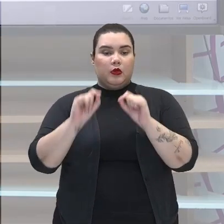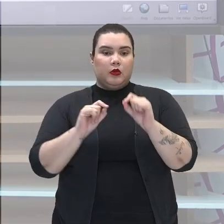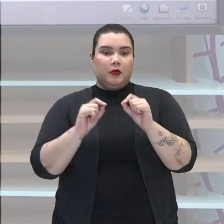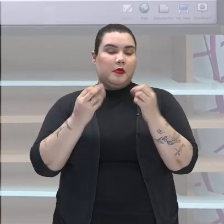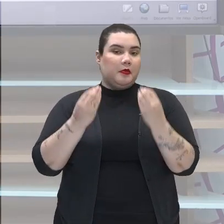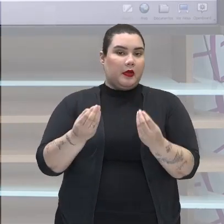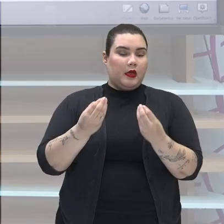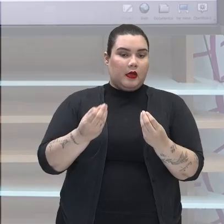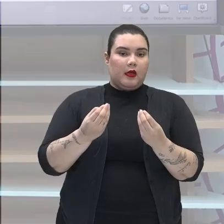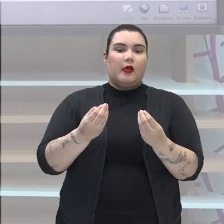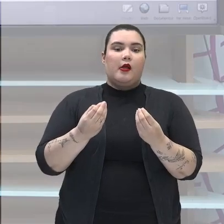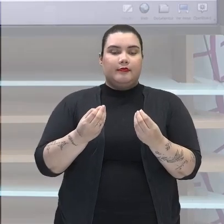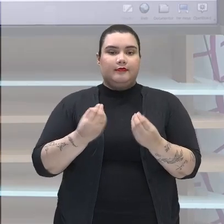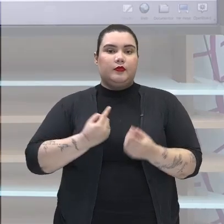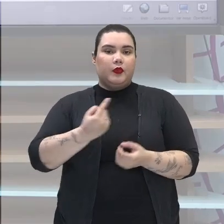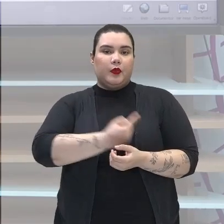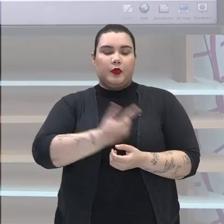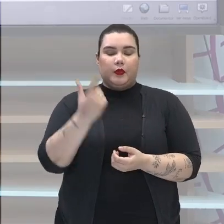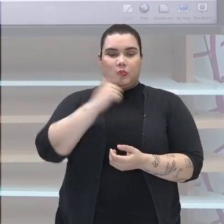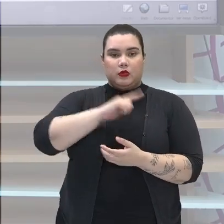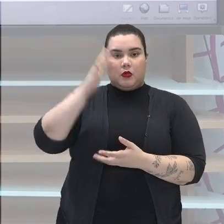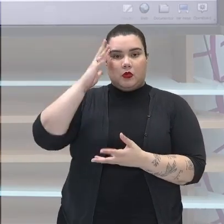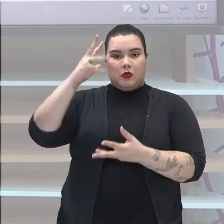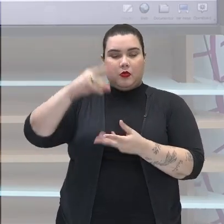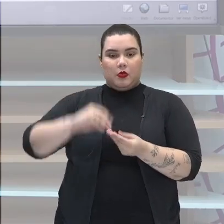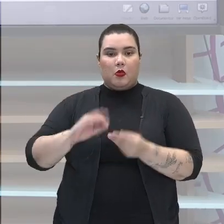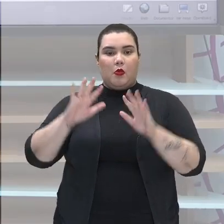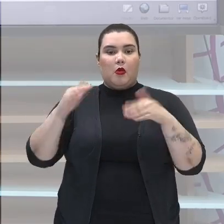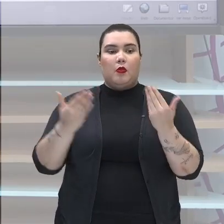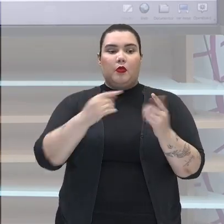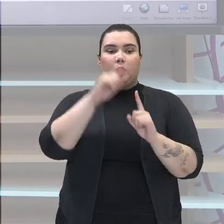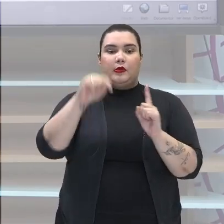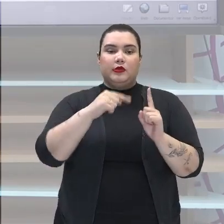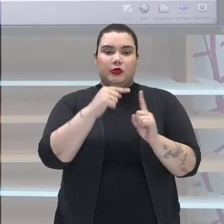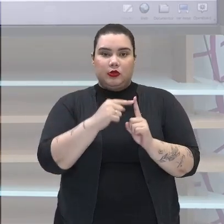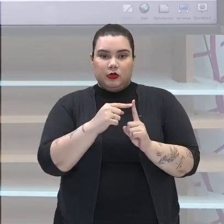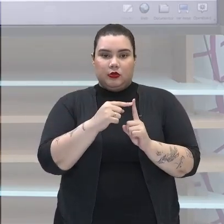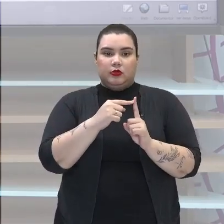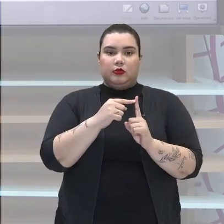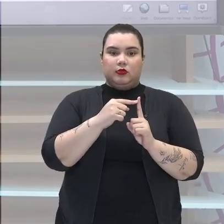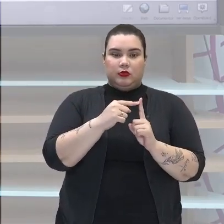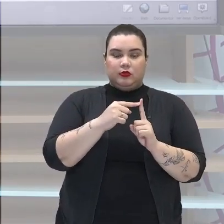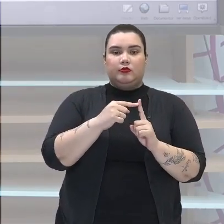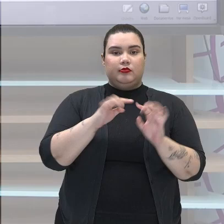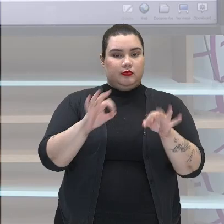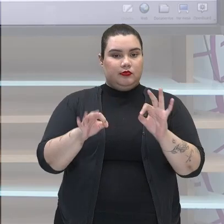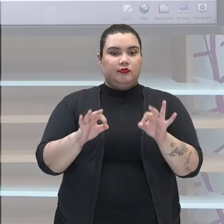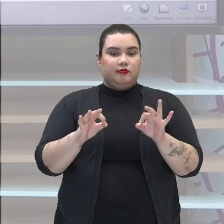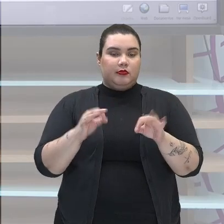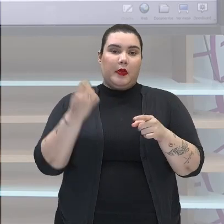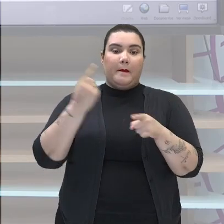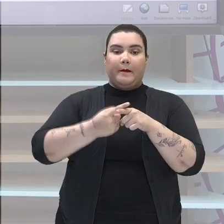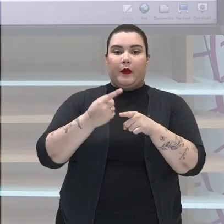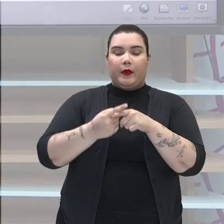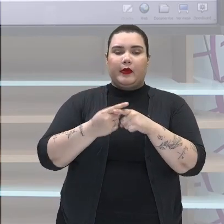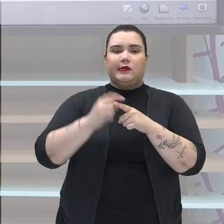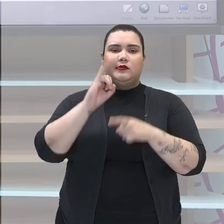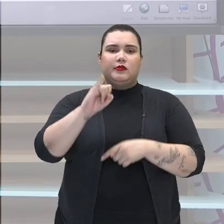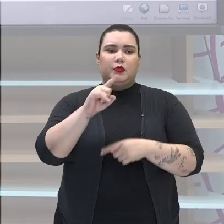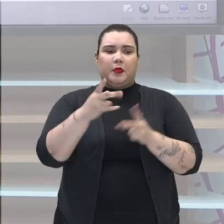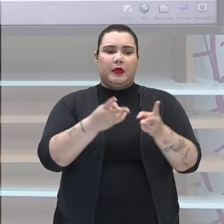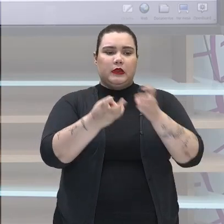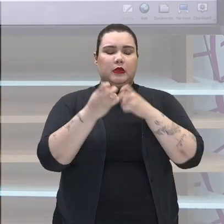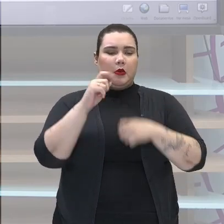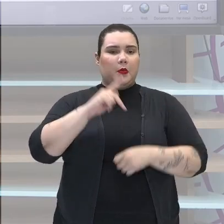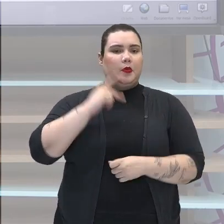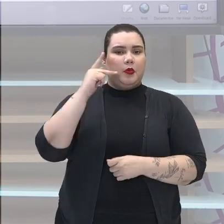quê? Para compreendermos quais as intencionalidades. Porque quando você olha para uma política como essa,